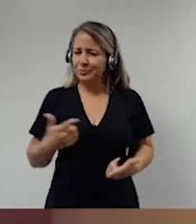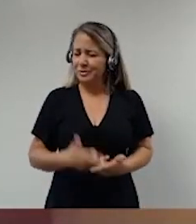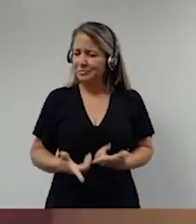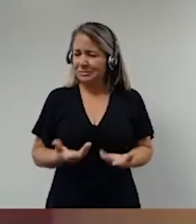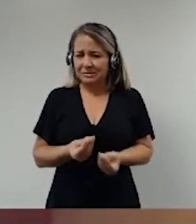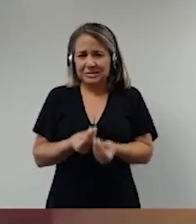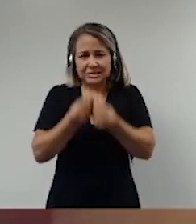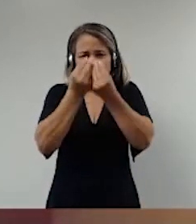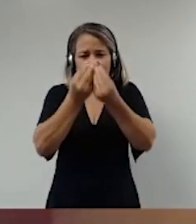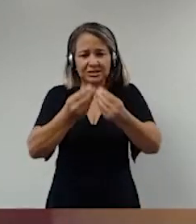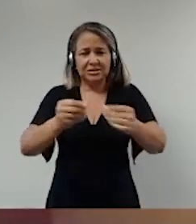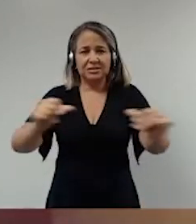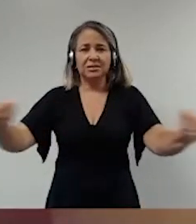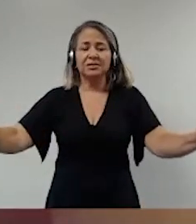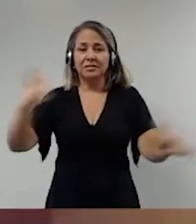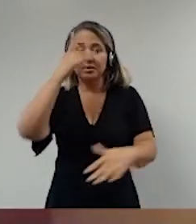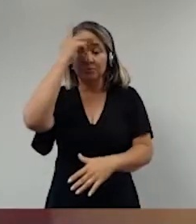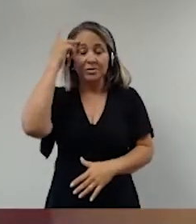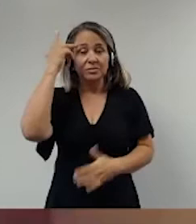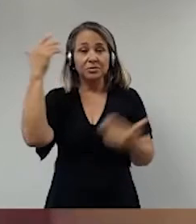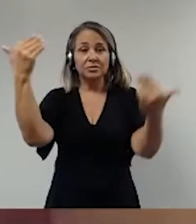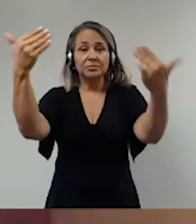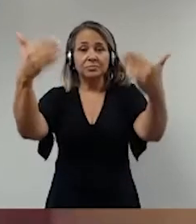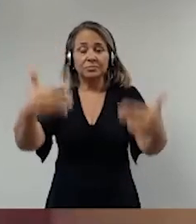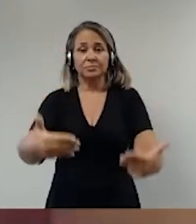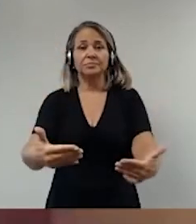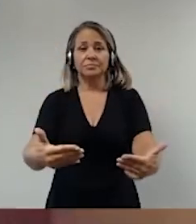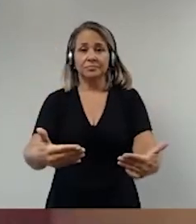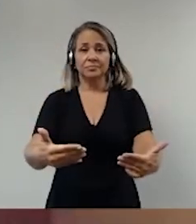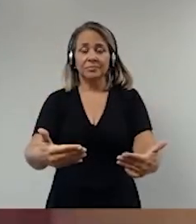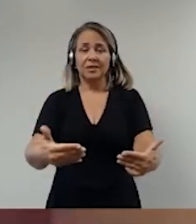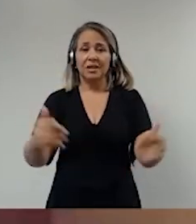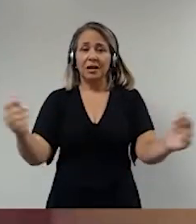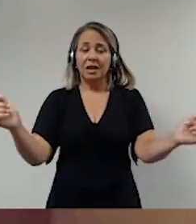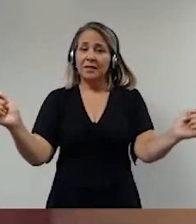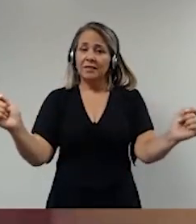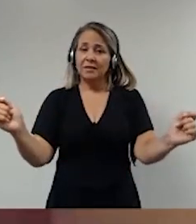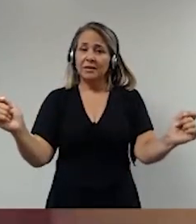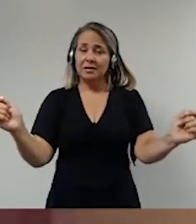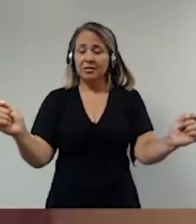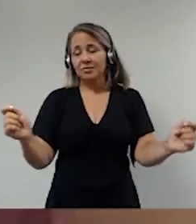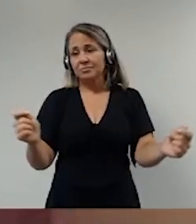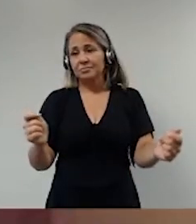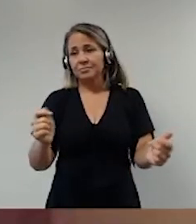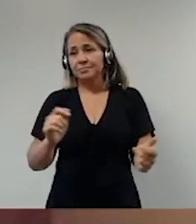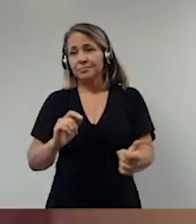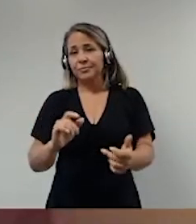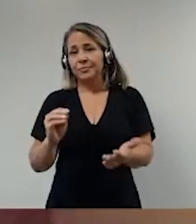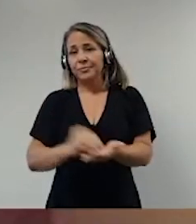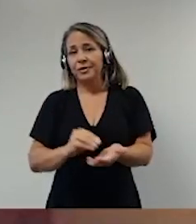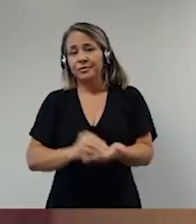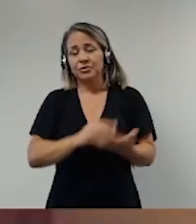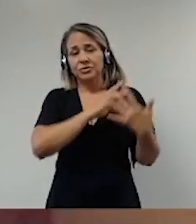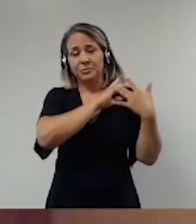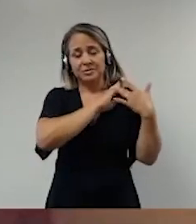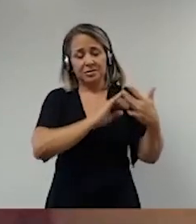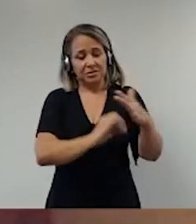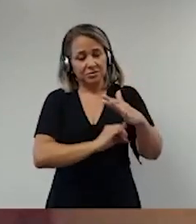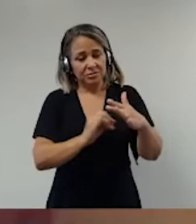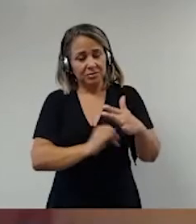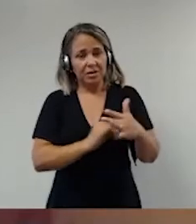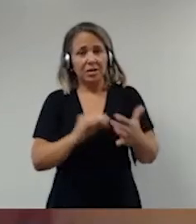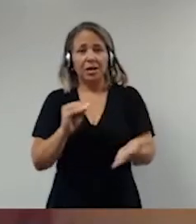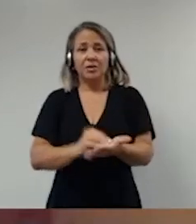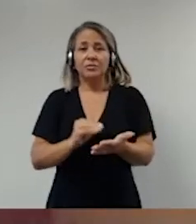das pessoas, né, diante da incapacidade das instituições de dar respostas aos problemas que mobilizam